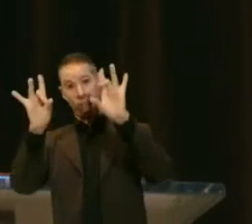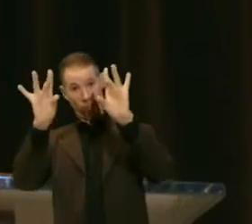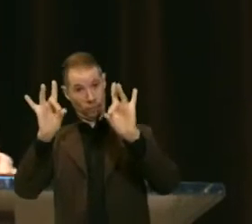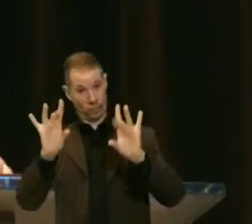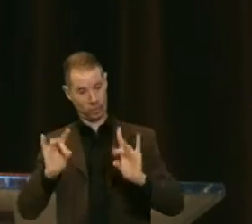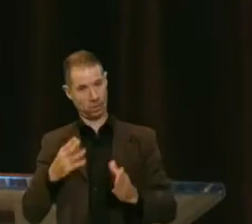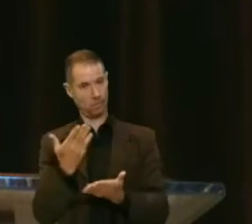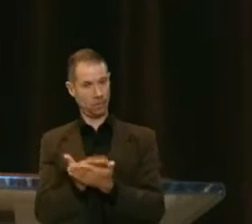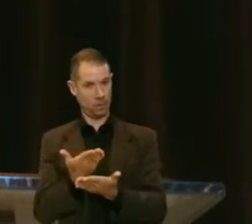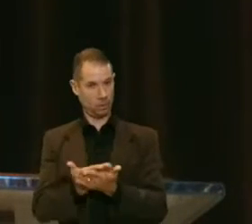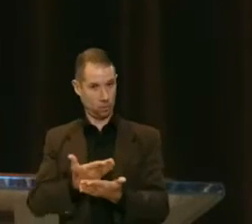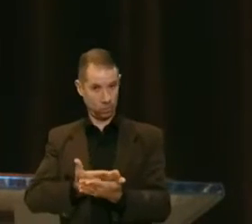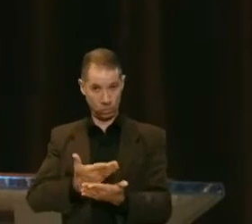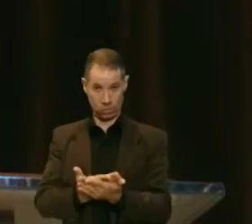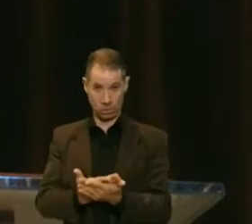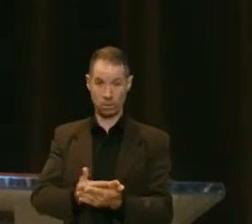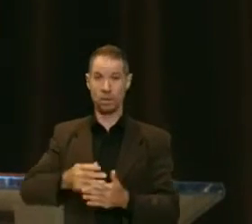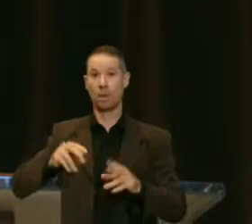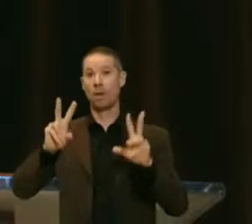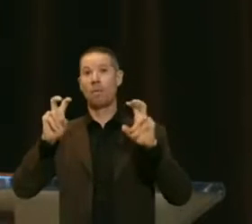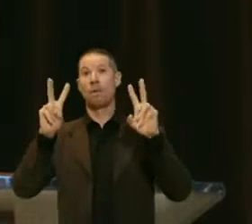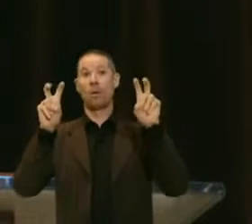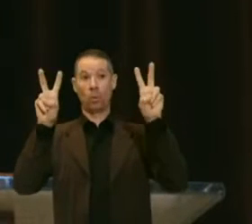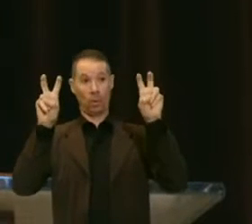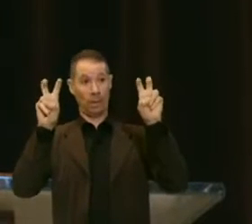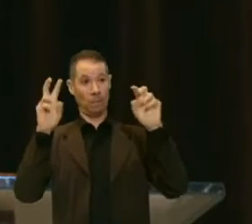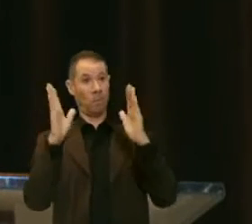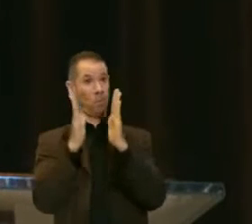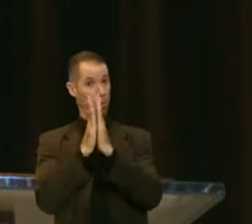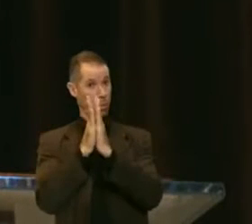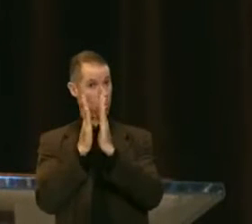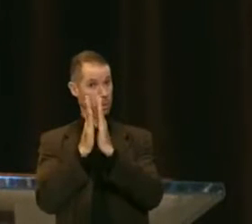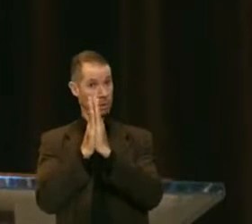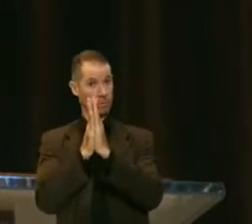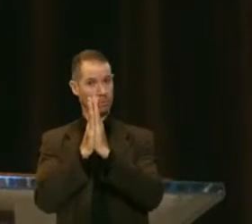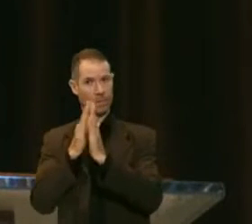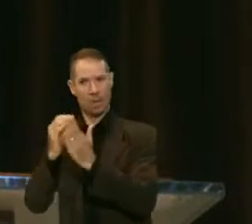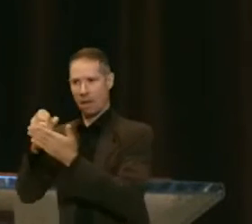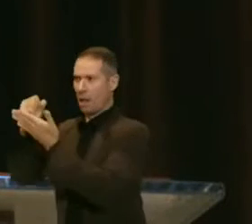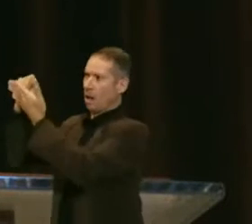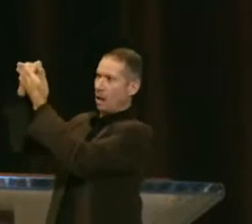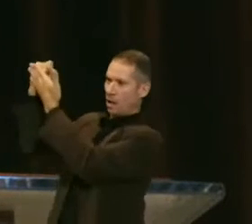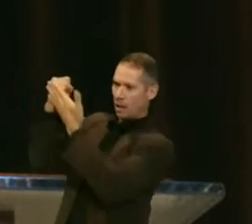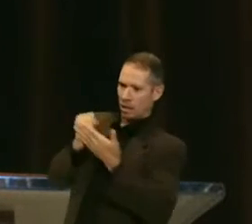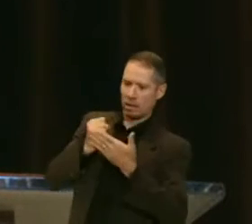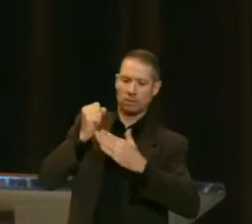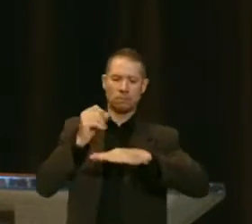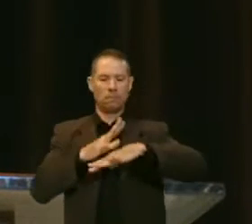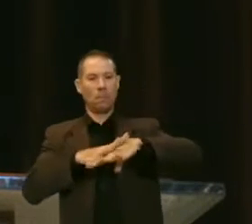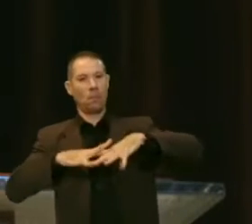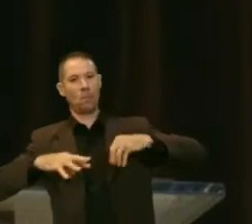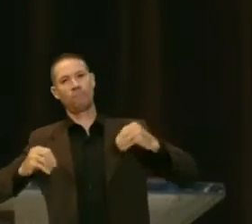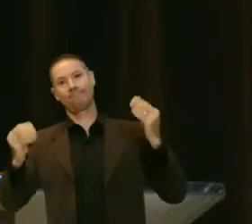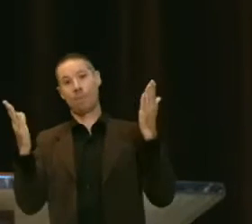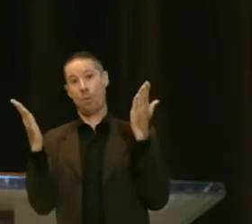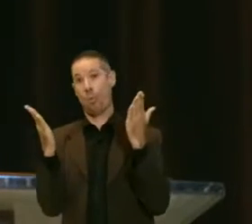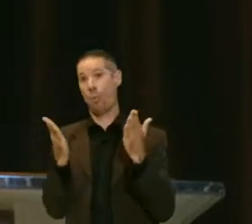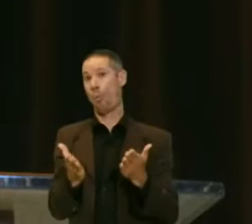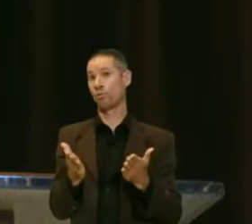estamos estudando sobre a oração que traz cura. E hoje eu